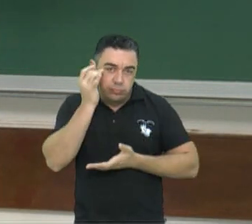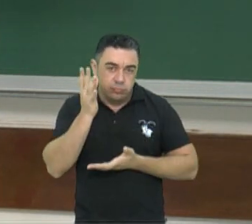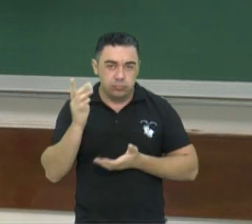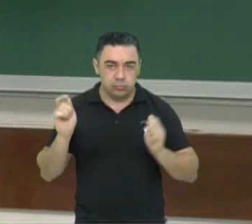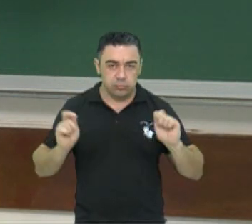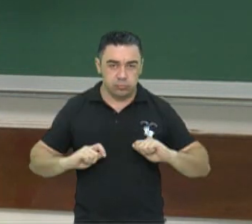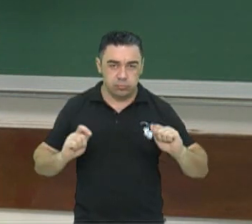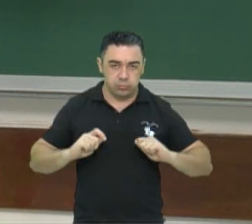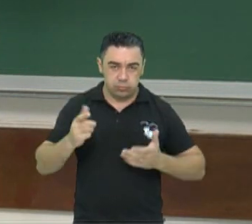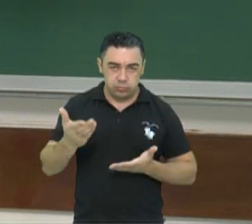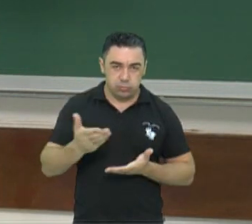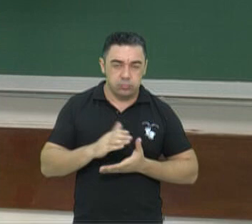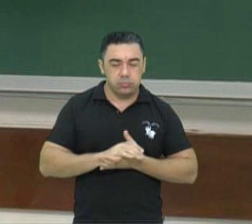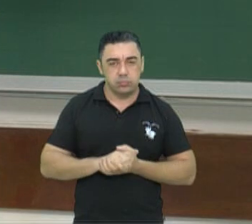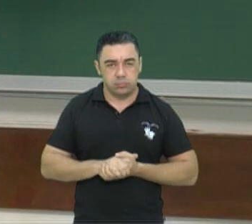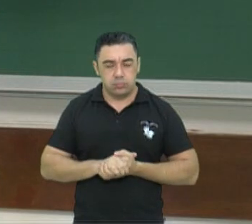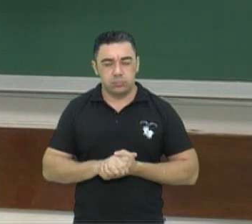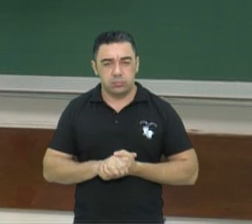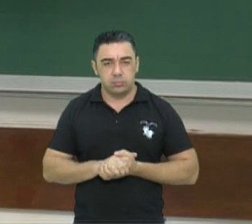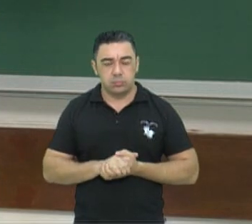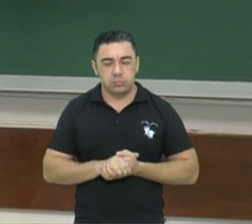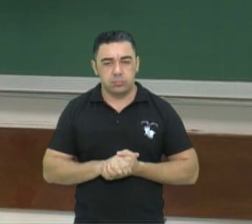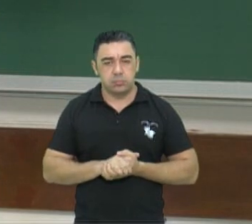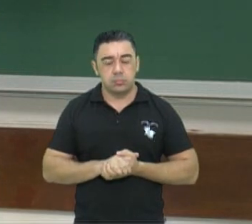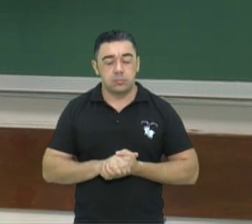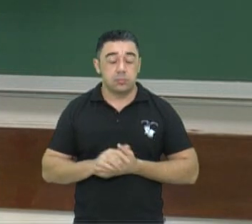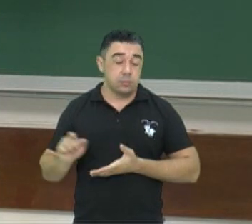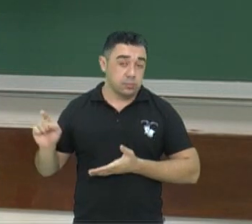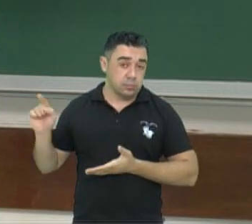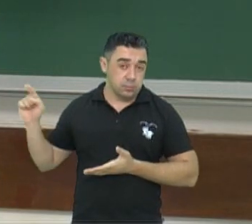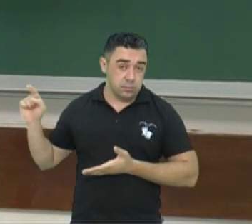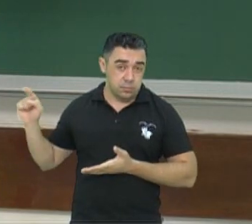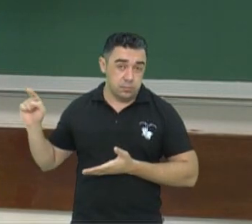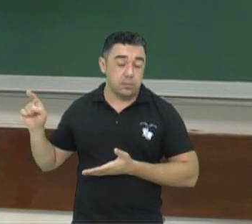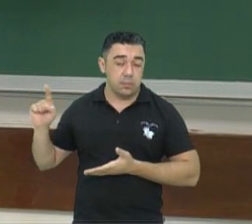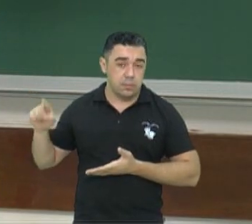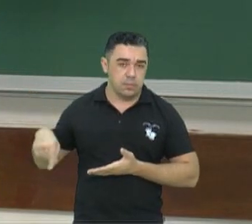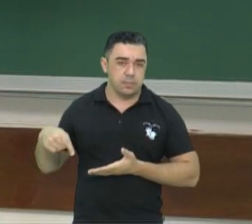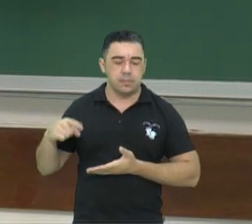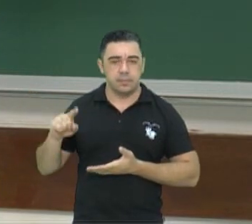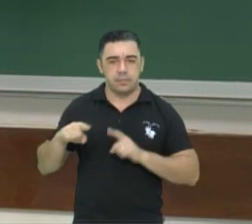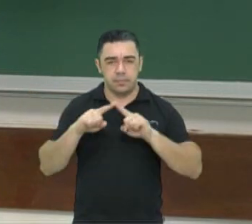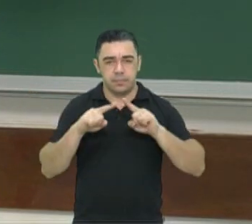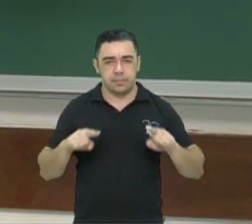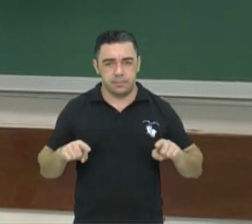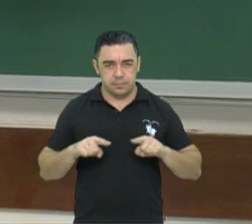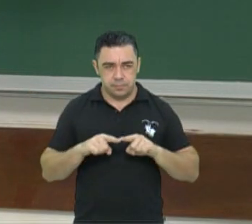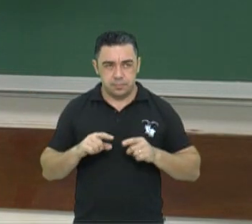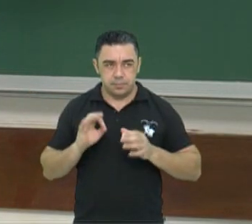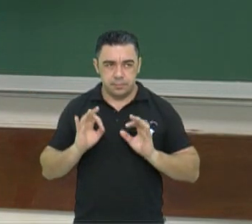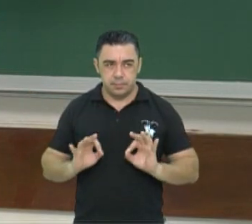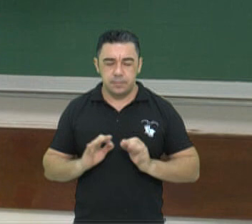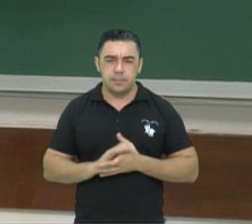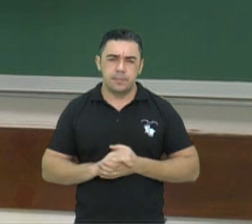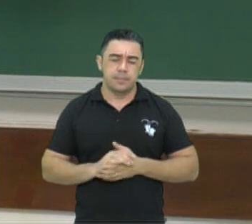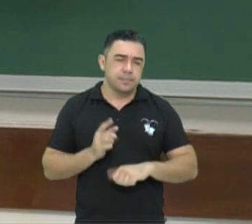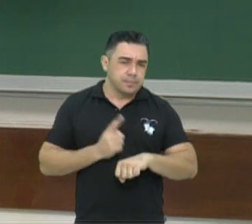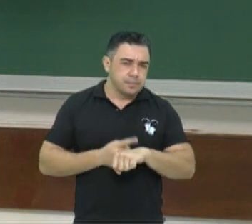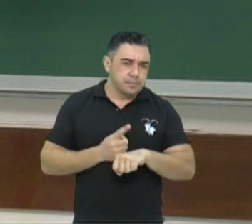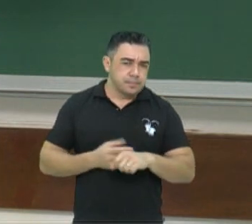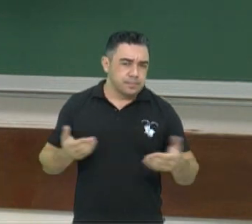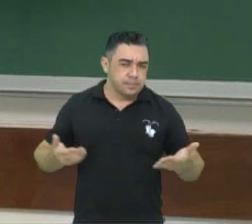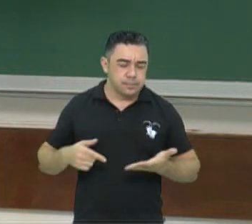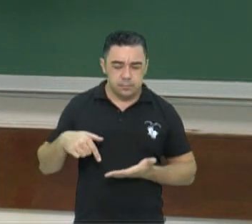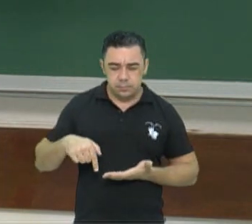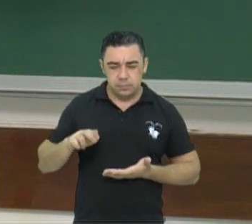a figura que ele está me propondo. Então, nesse caso, eram os triângulos, tá? Então, agora a gente